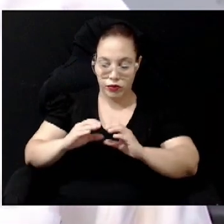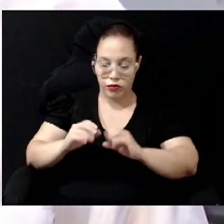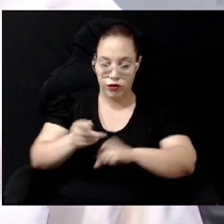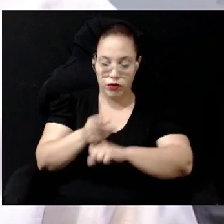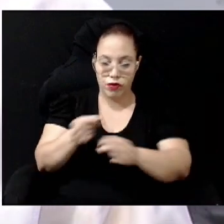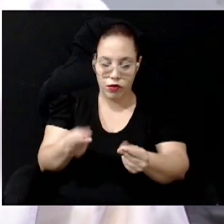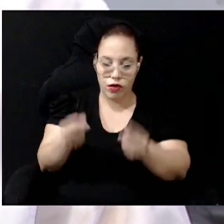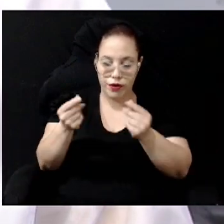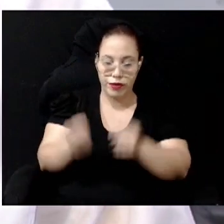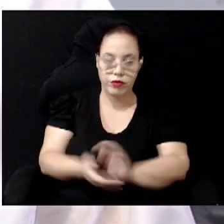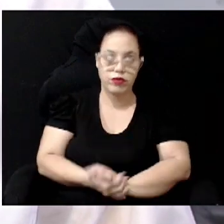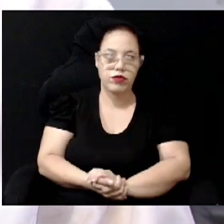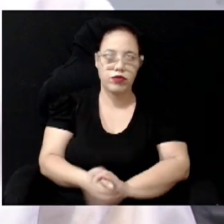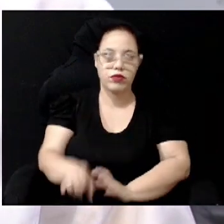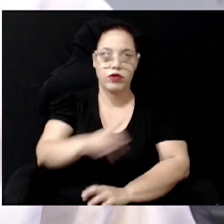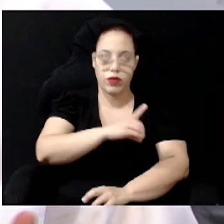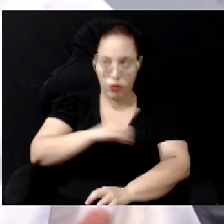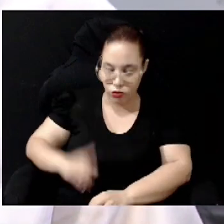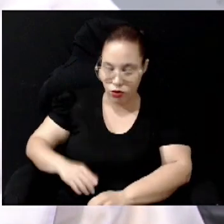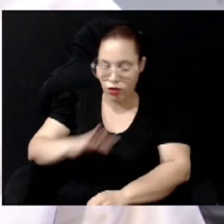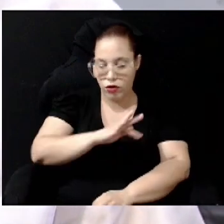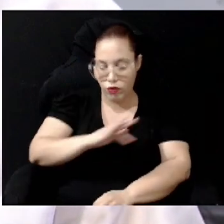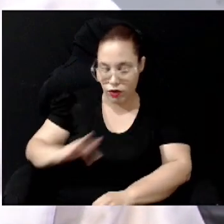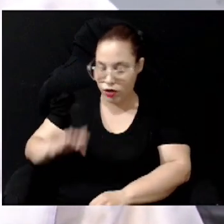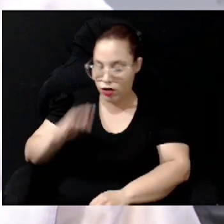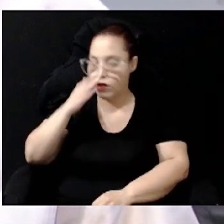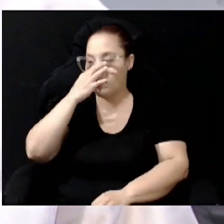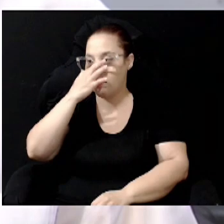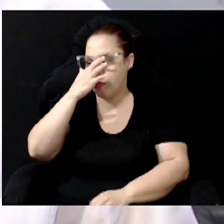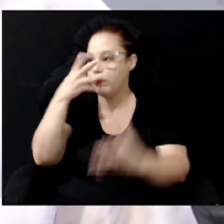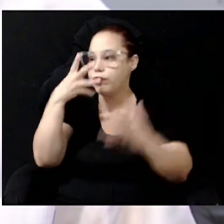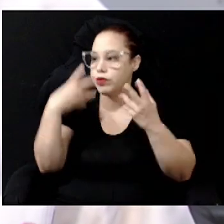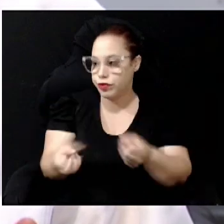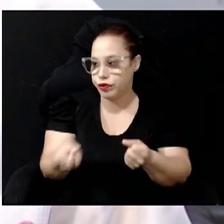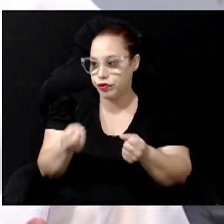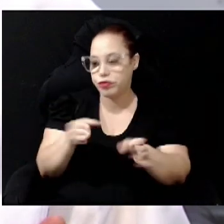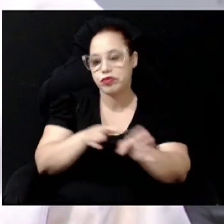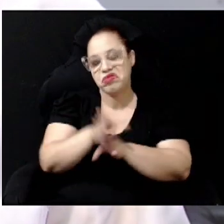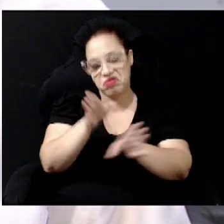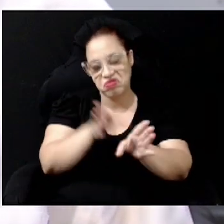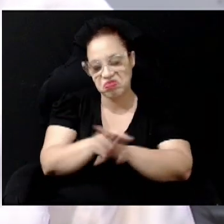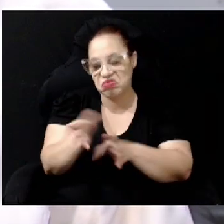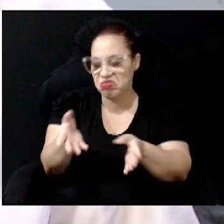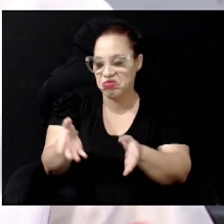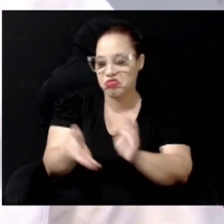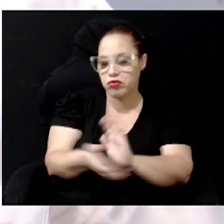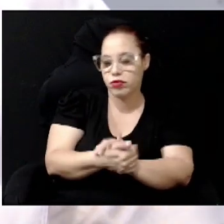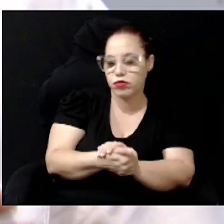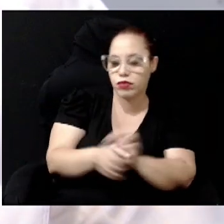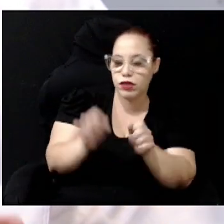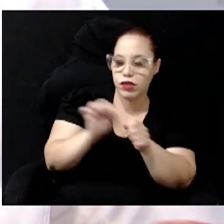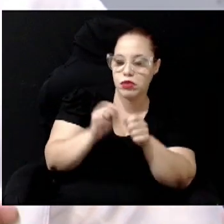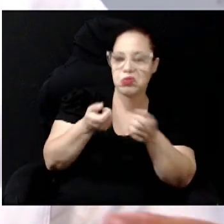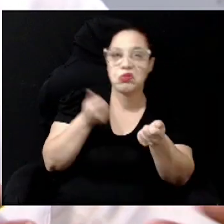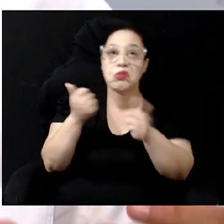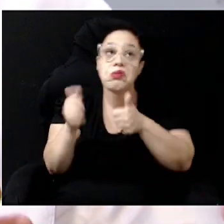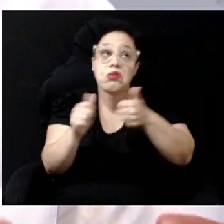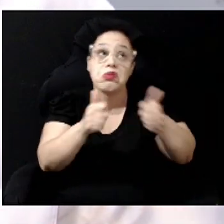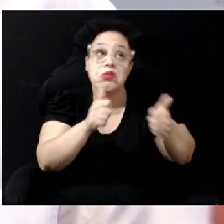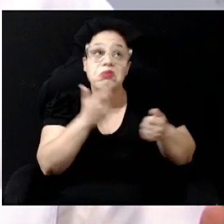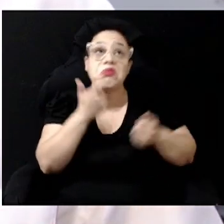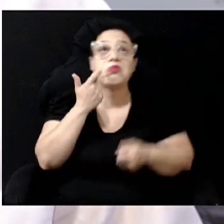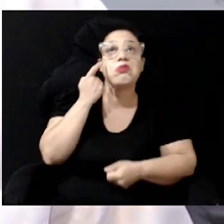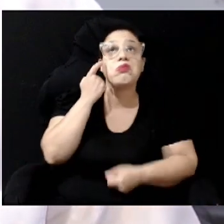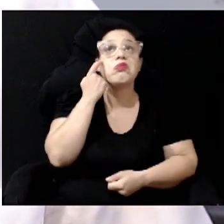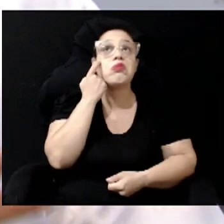dos Deputados Federais, que recebem as indicações e faz a análise considerando